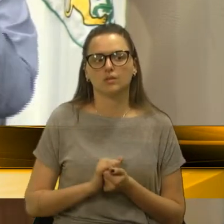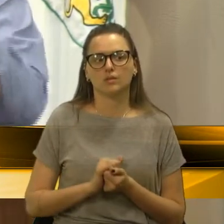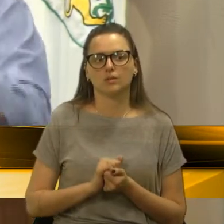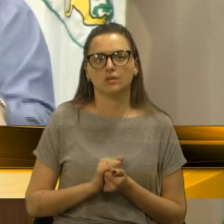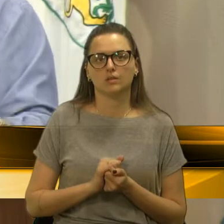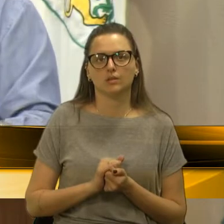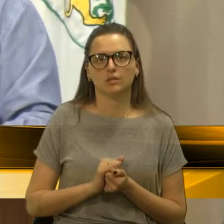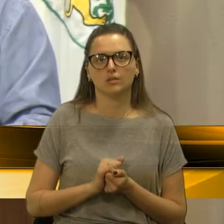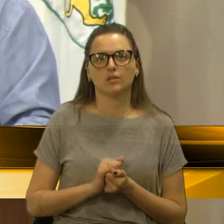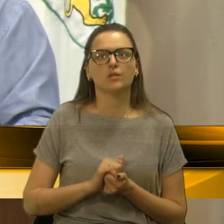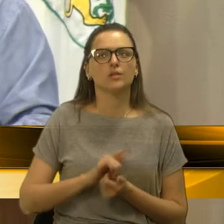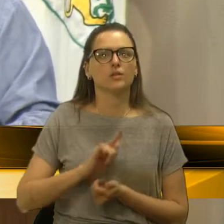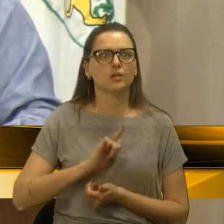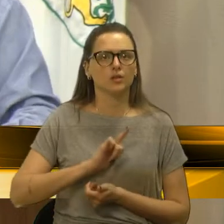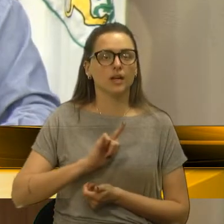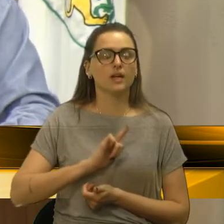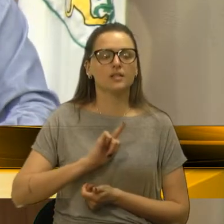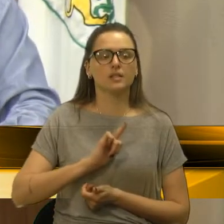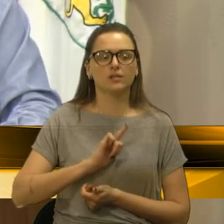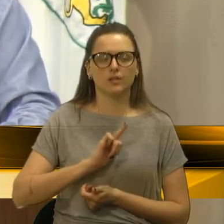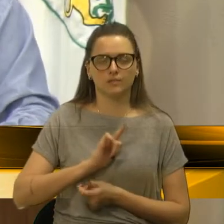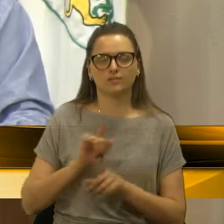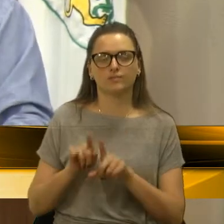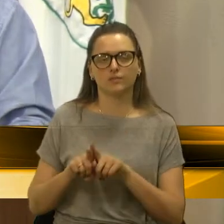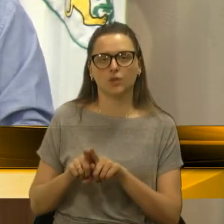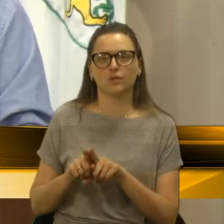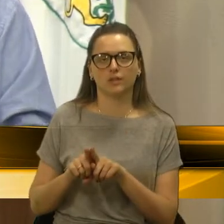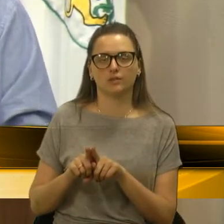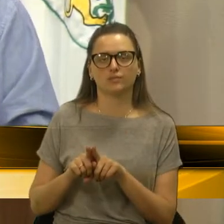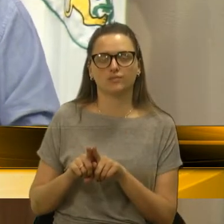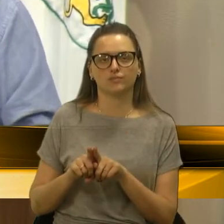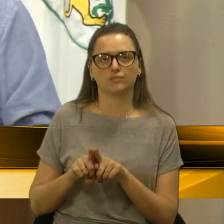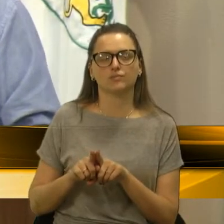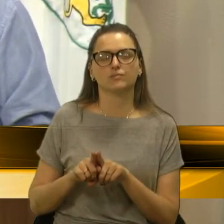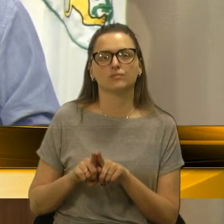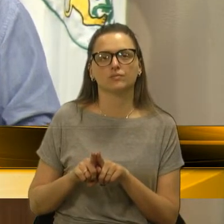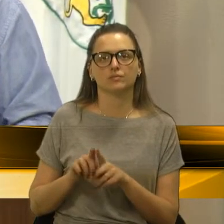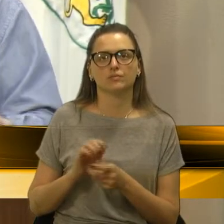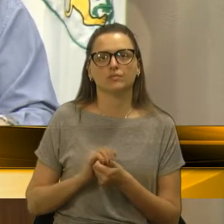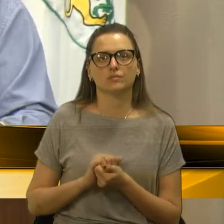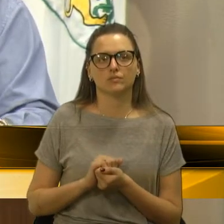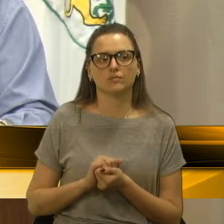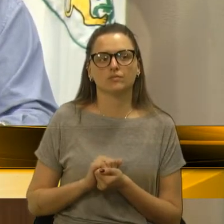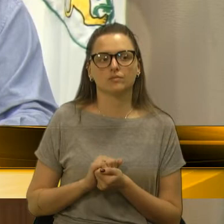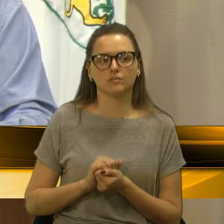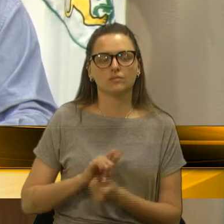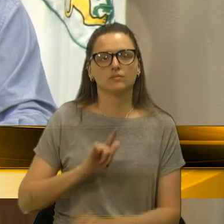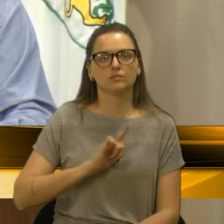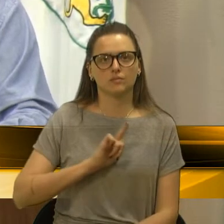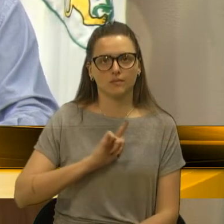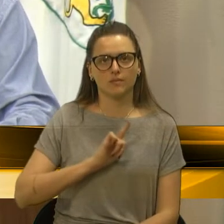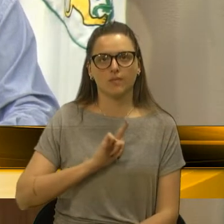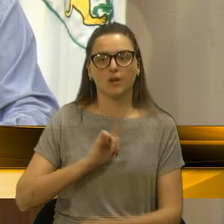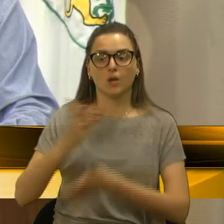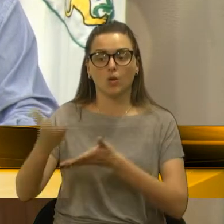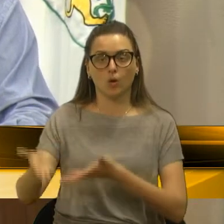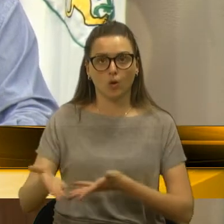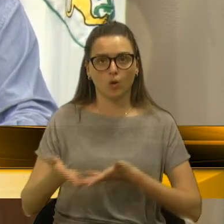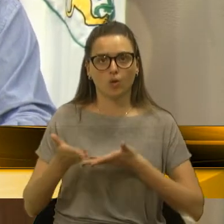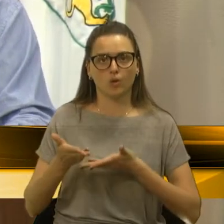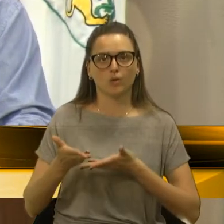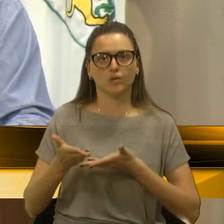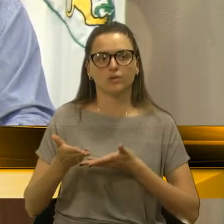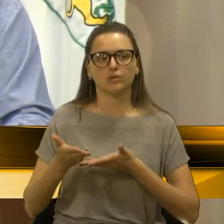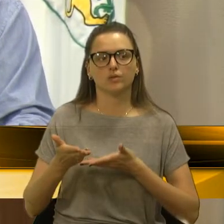correu uma informação de que o senhor prefeito havia convidado